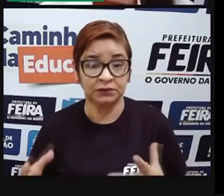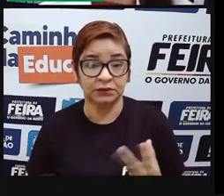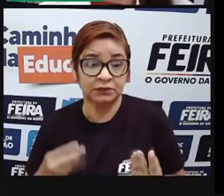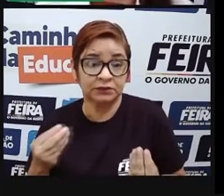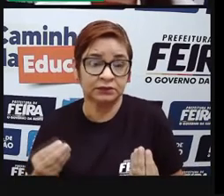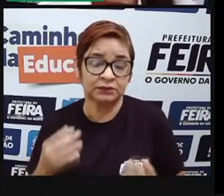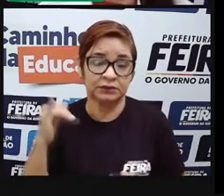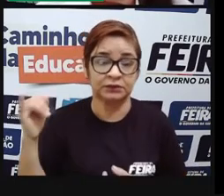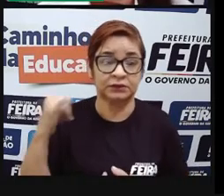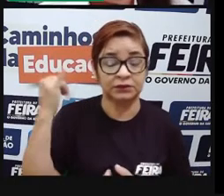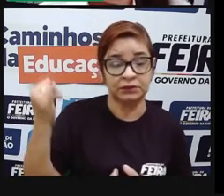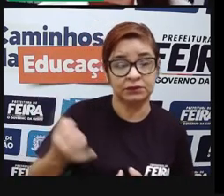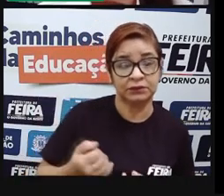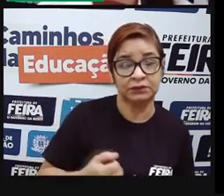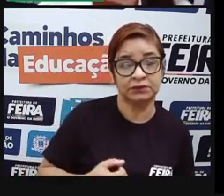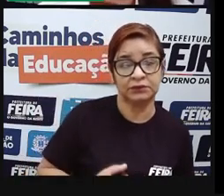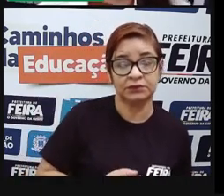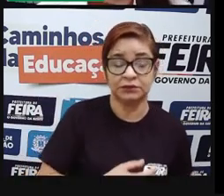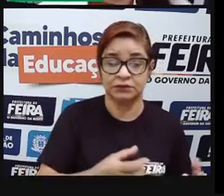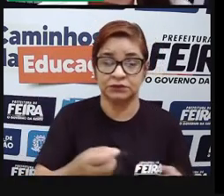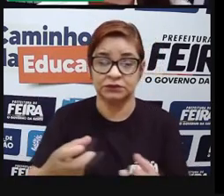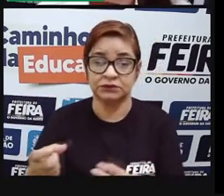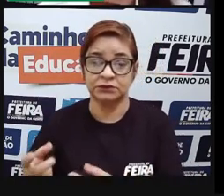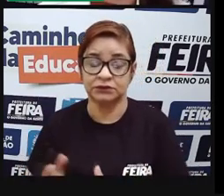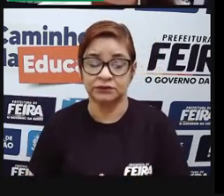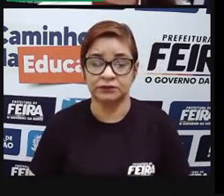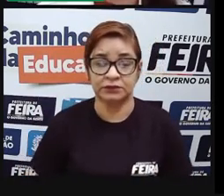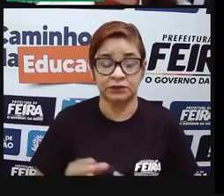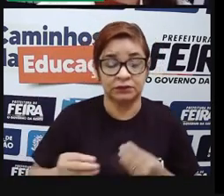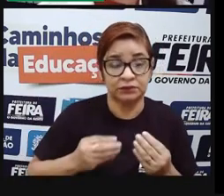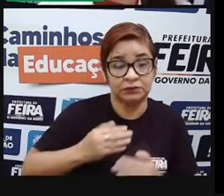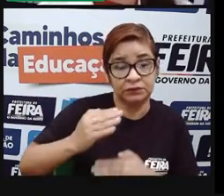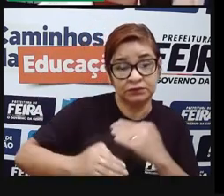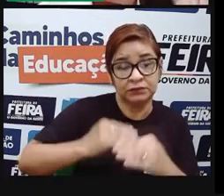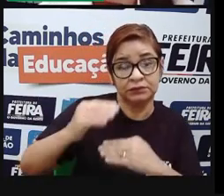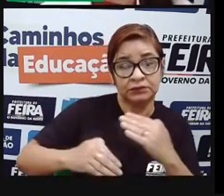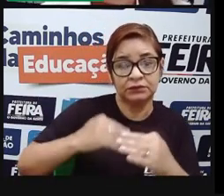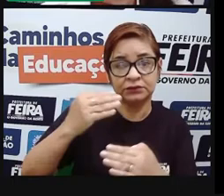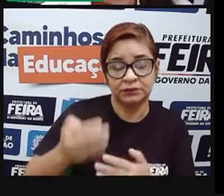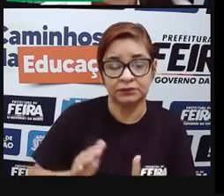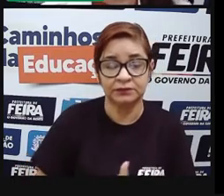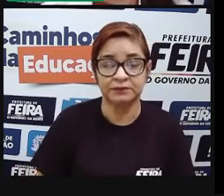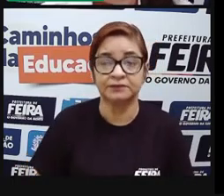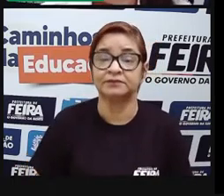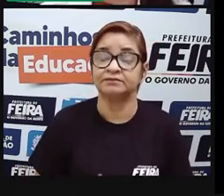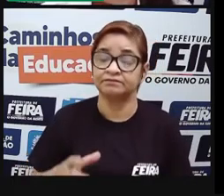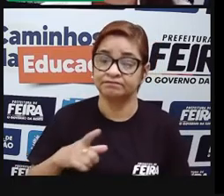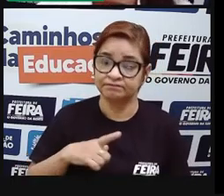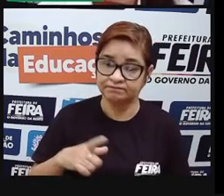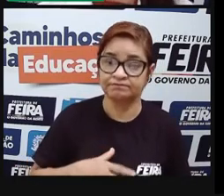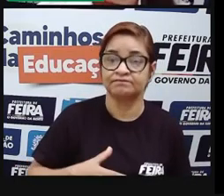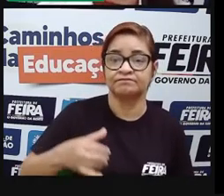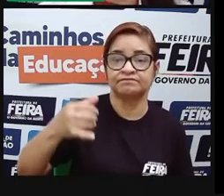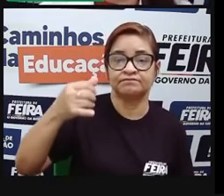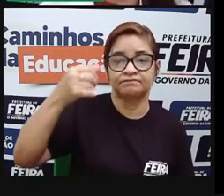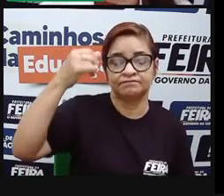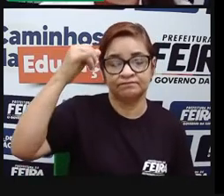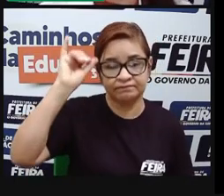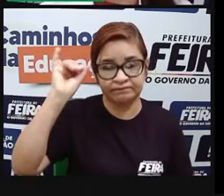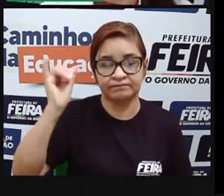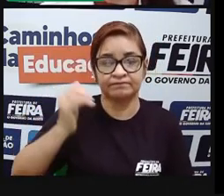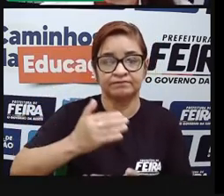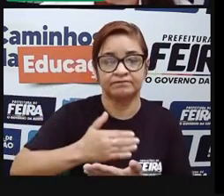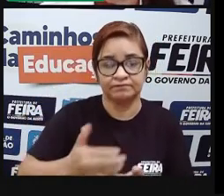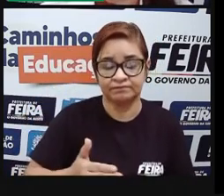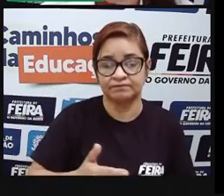economia da cidade é a forma como que a cidade foi crescendo Ela ainda tá esses repiques resquícios da sua